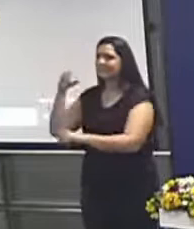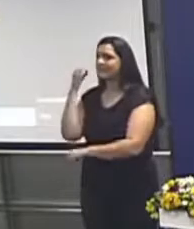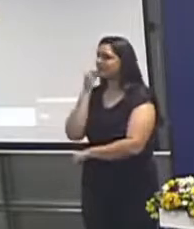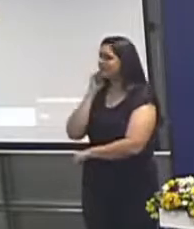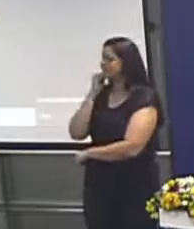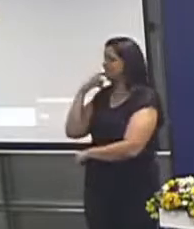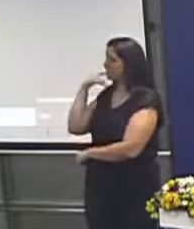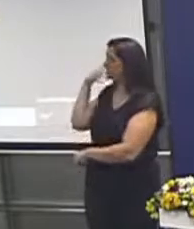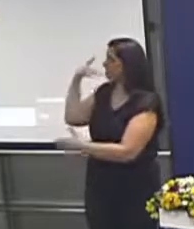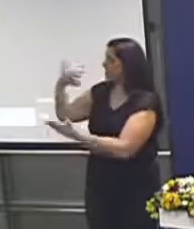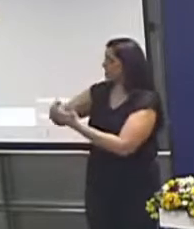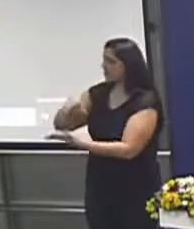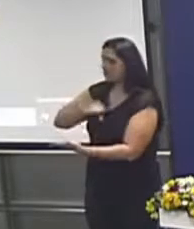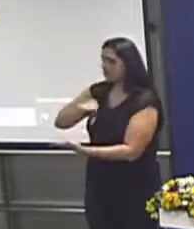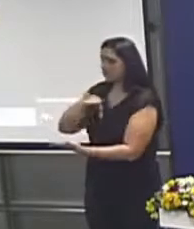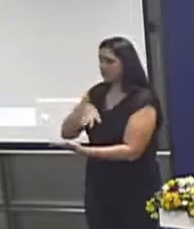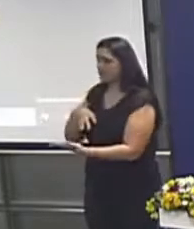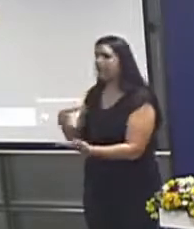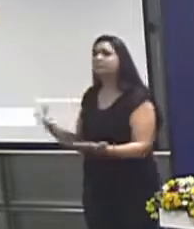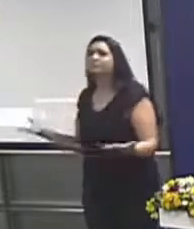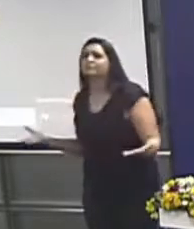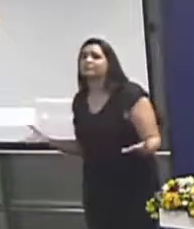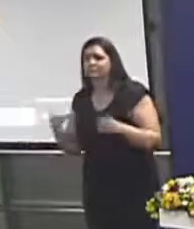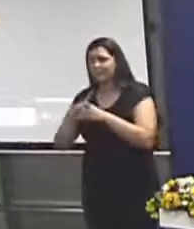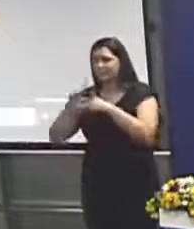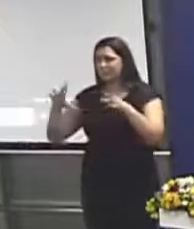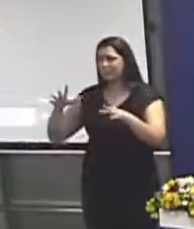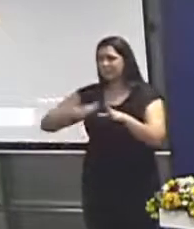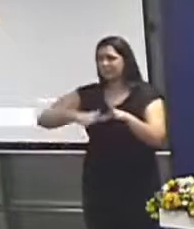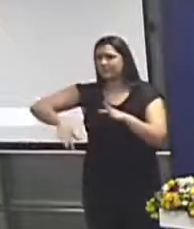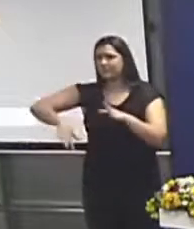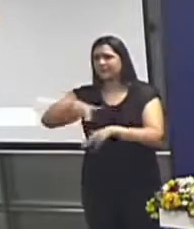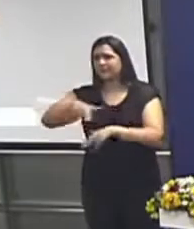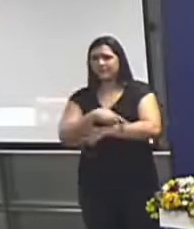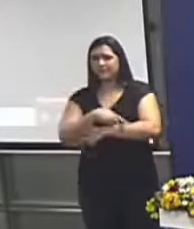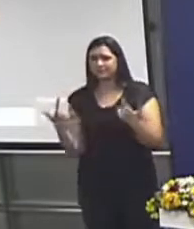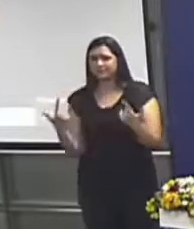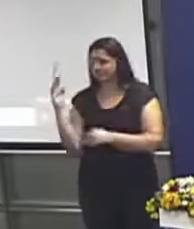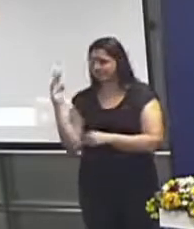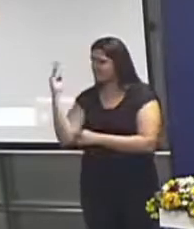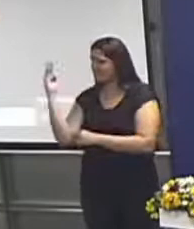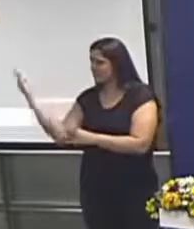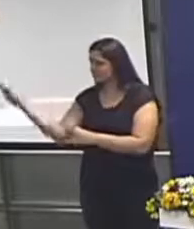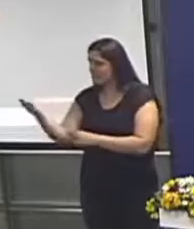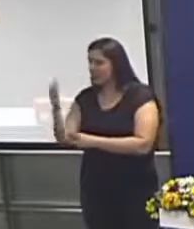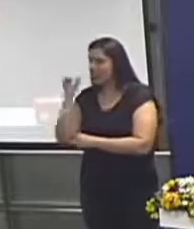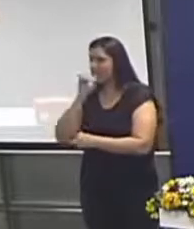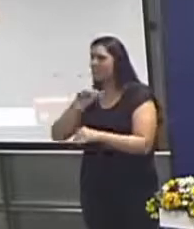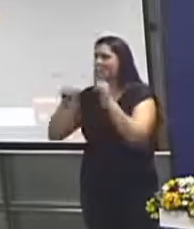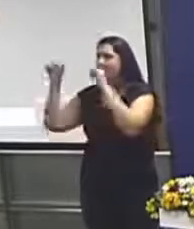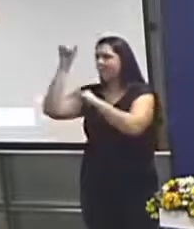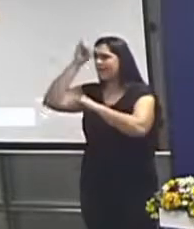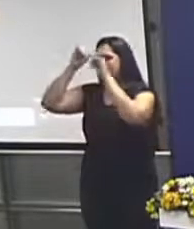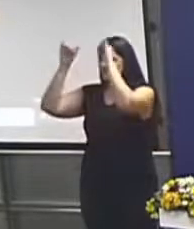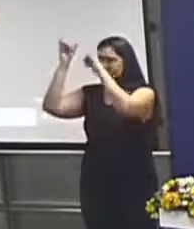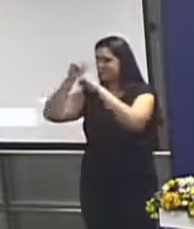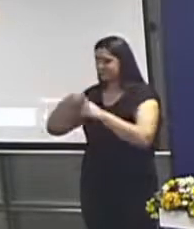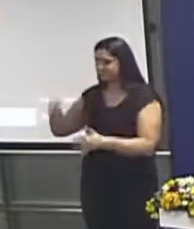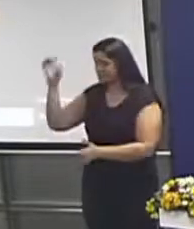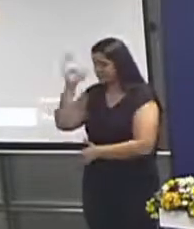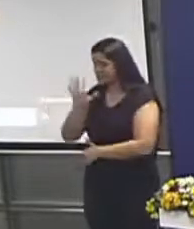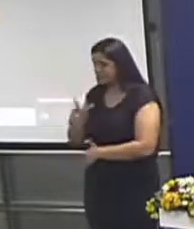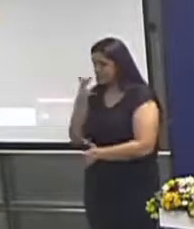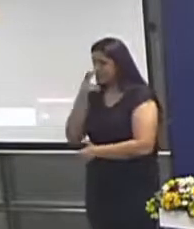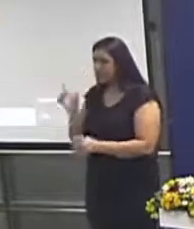viemos lá de Portugal. Lava jato, democracia racial por causa de uma madeira. Quanta hipocrisia, a única nação com nome